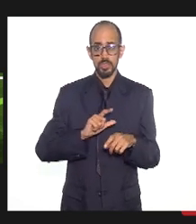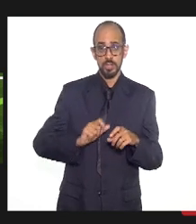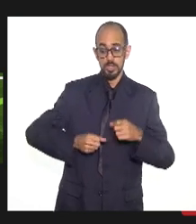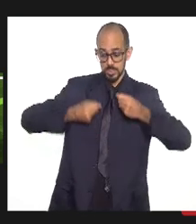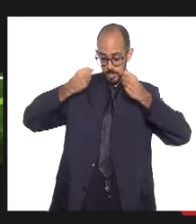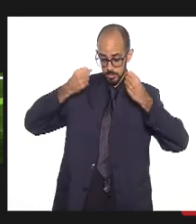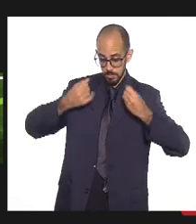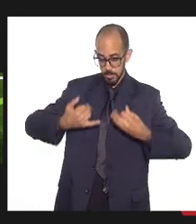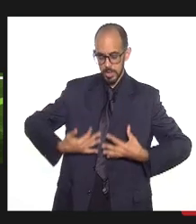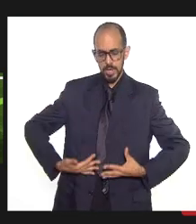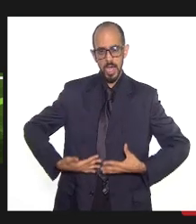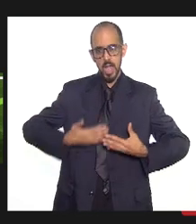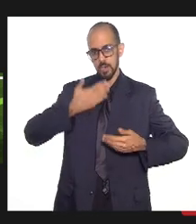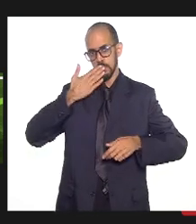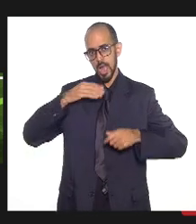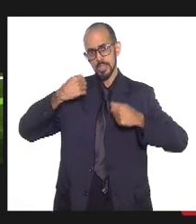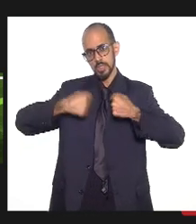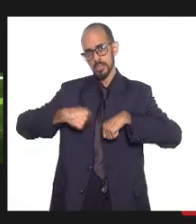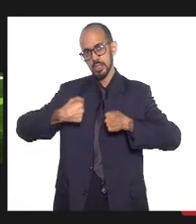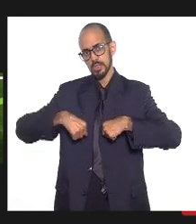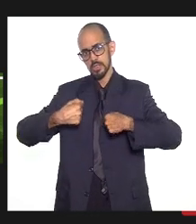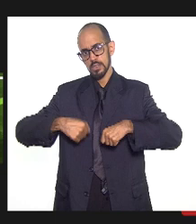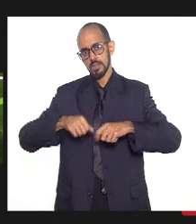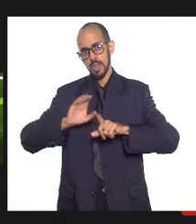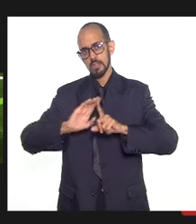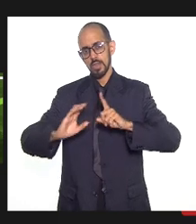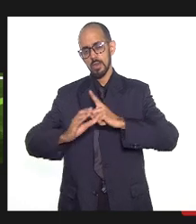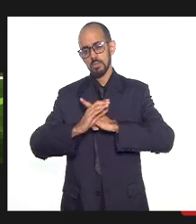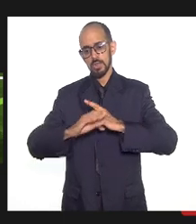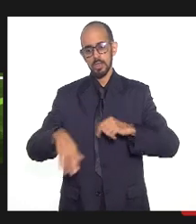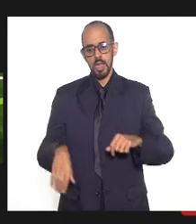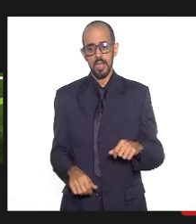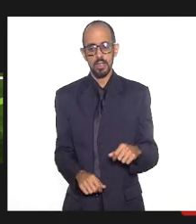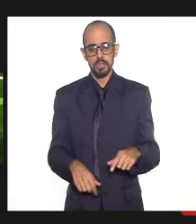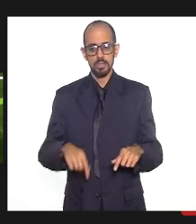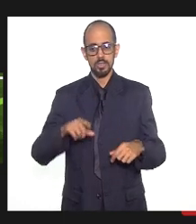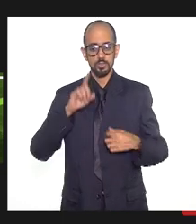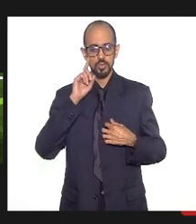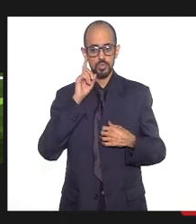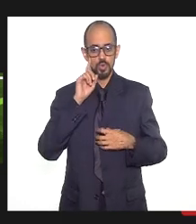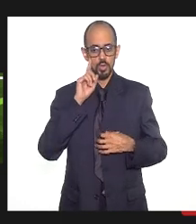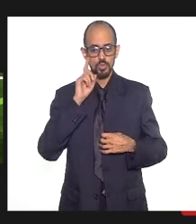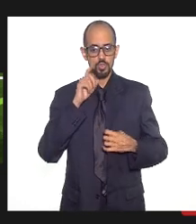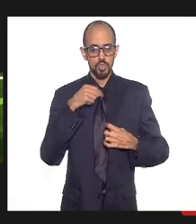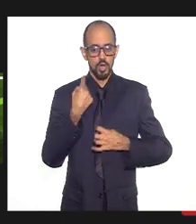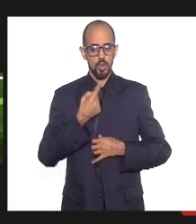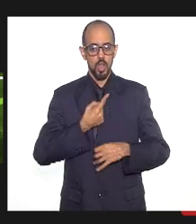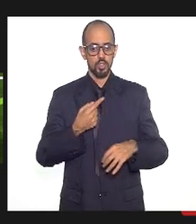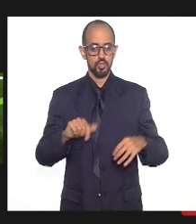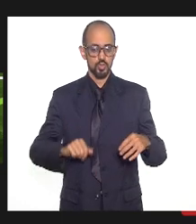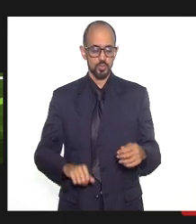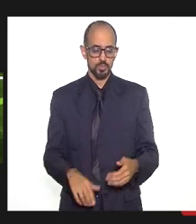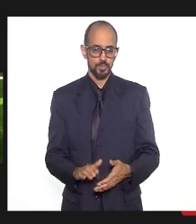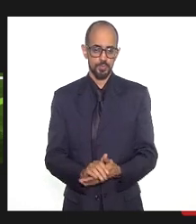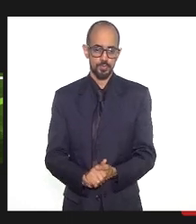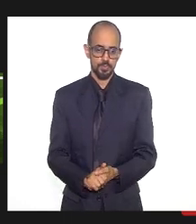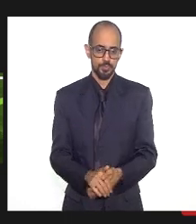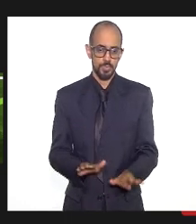especificar o que a comunidade precisa mesmo no dia a dia, né, na realidade. Assim.